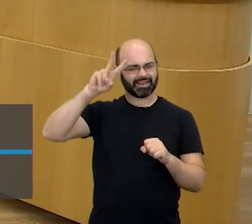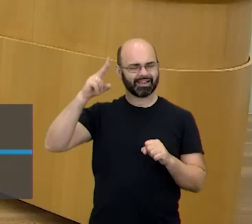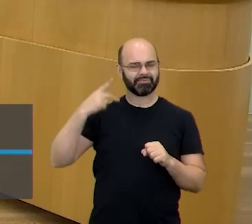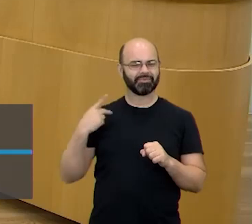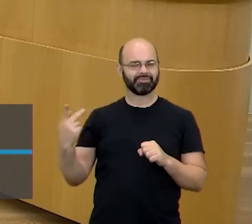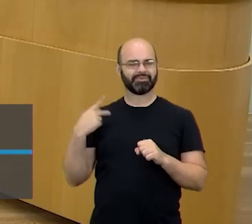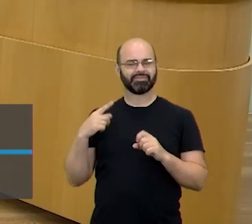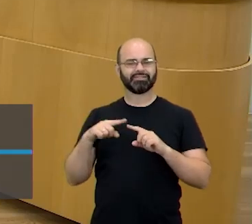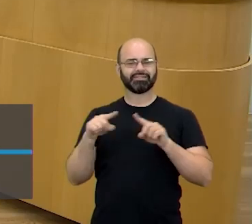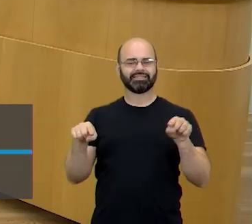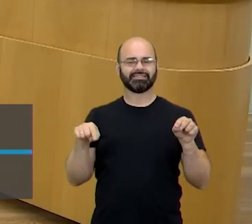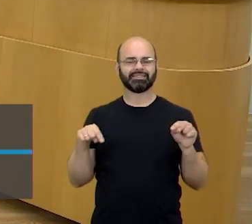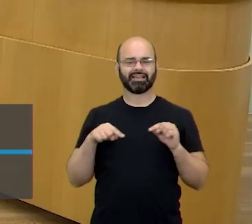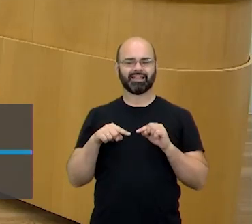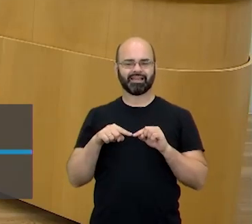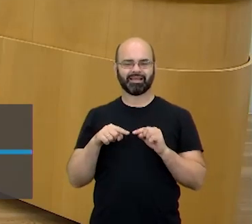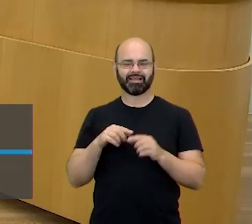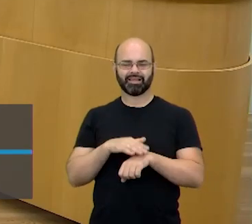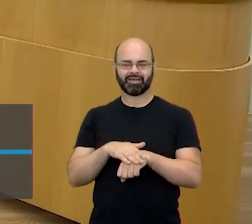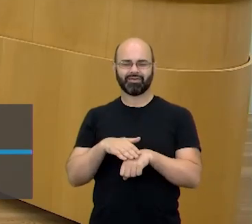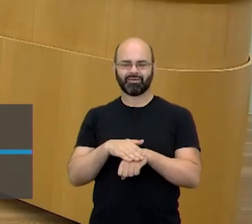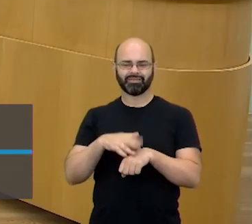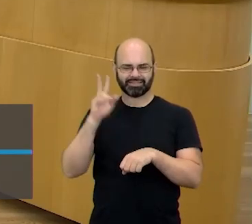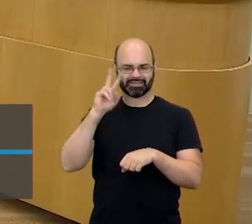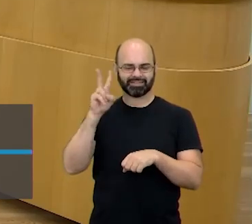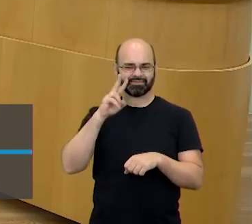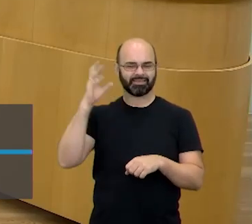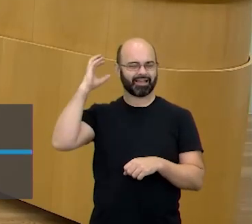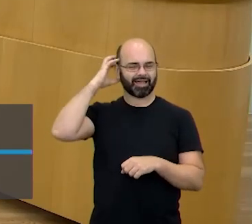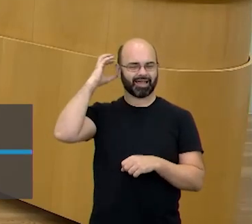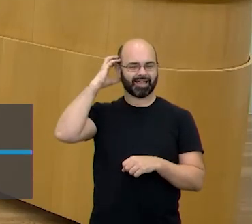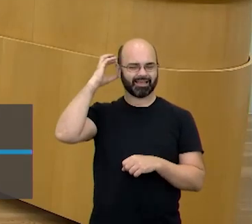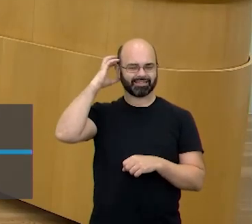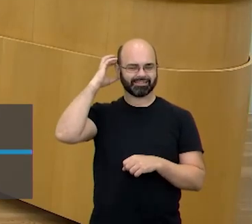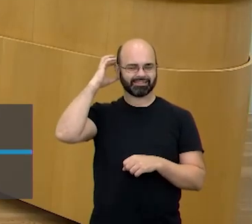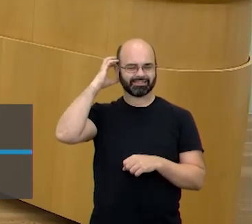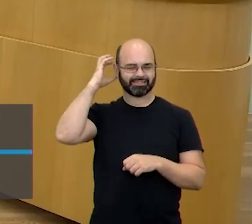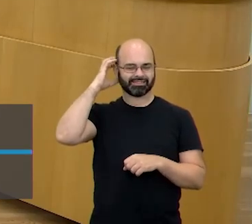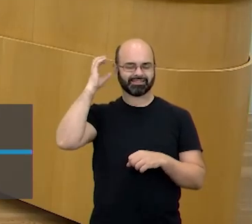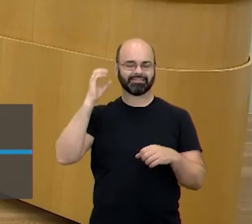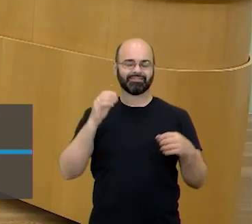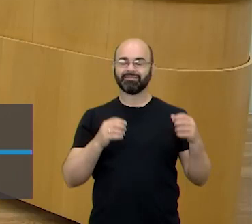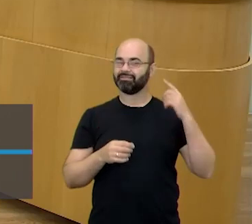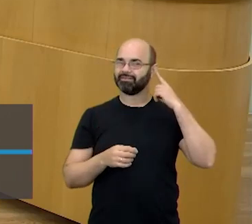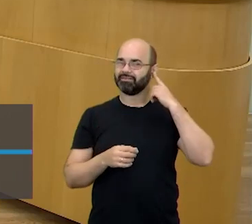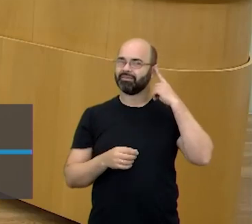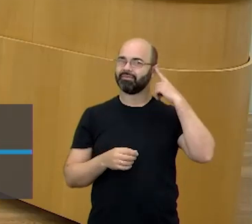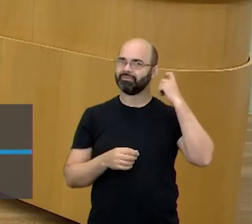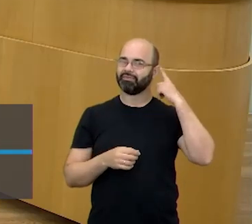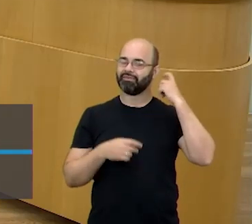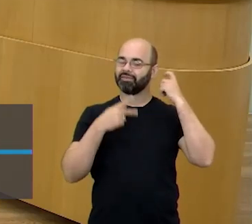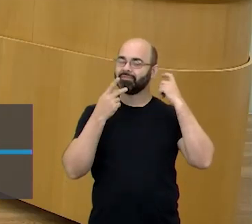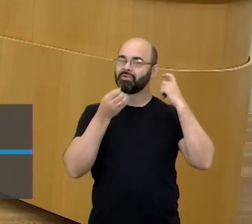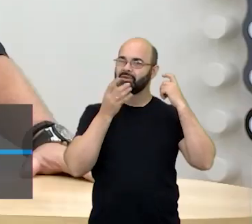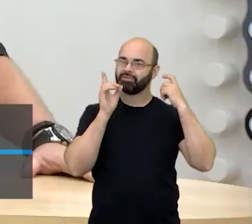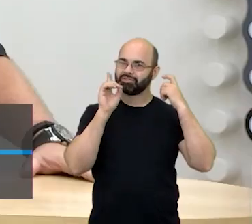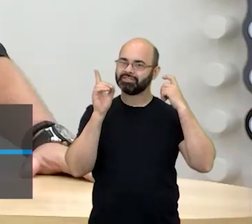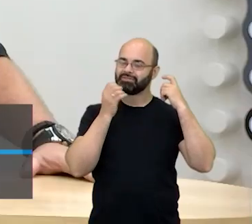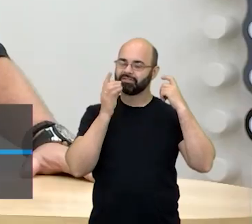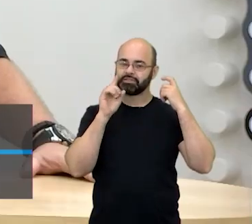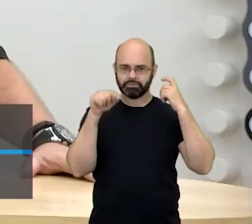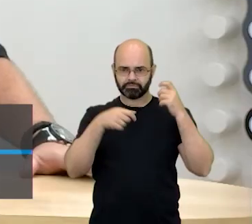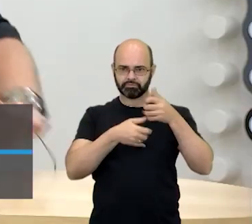na sala, verdade, né? A gente é daquela época do radinho com os programas matinais. Tem bom dia aqui para compartilhar? Não, ainda não, mas eles estão